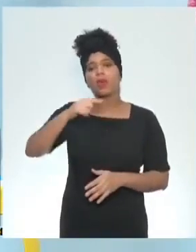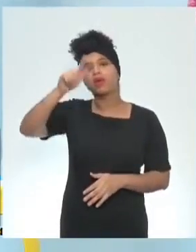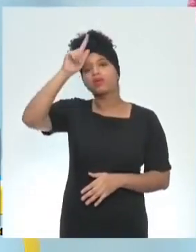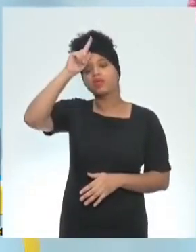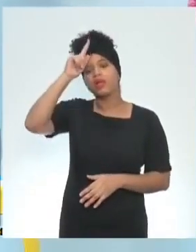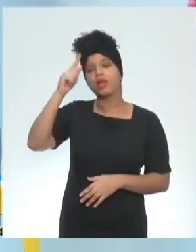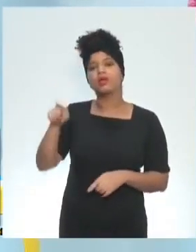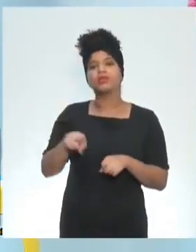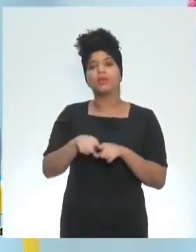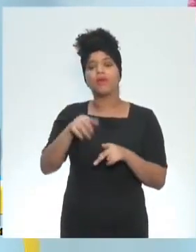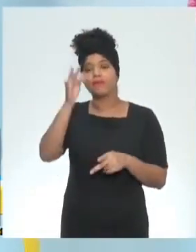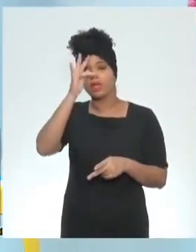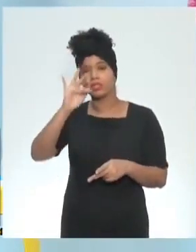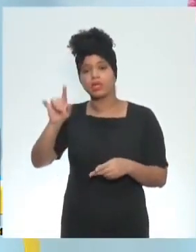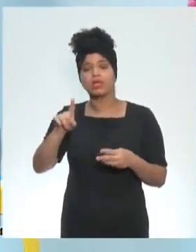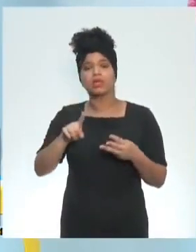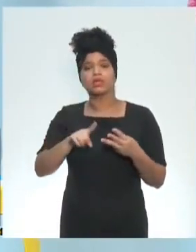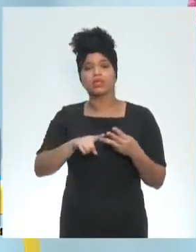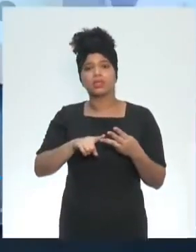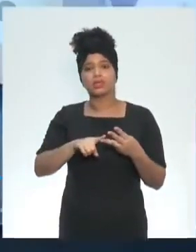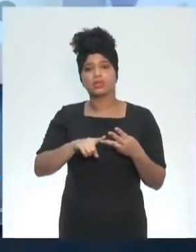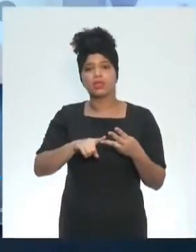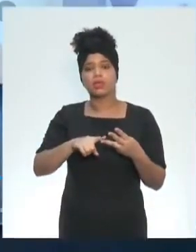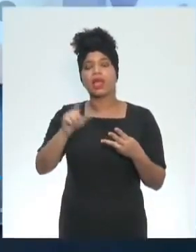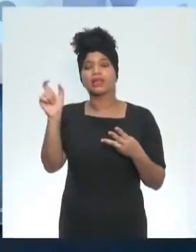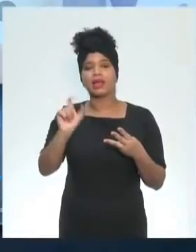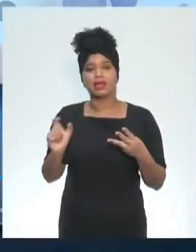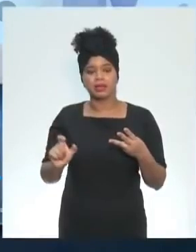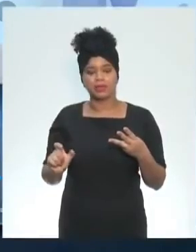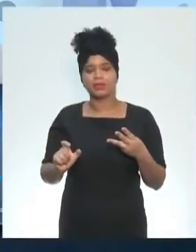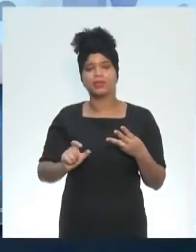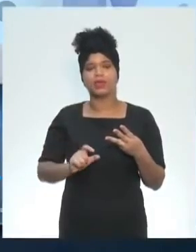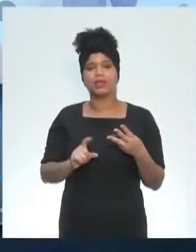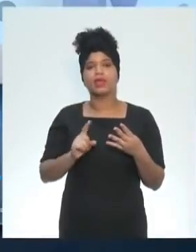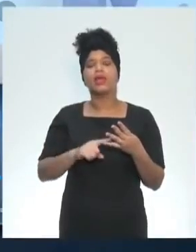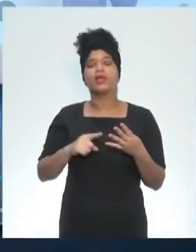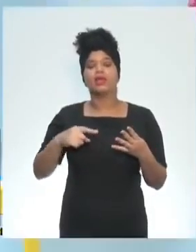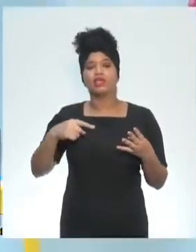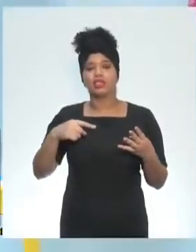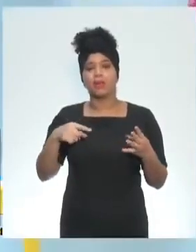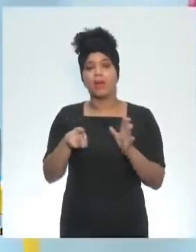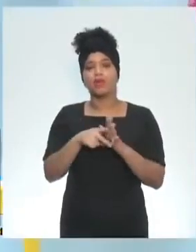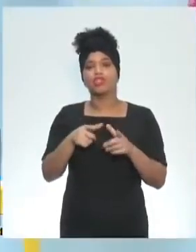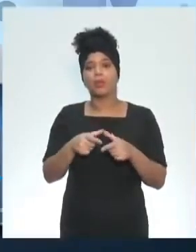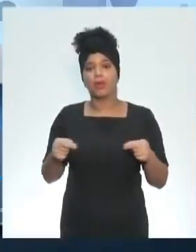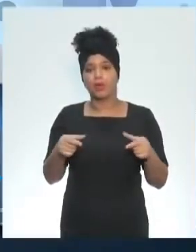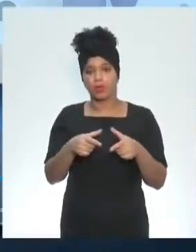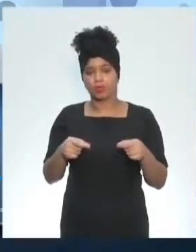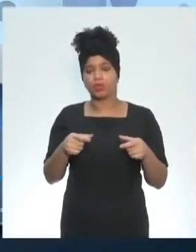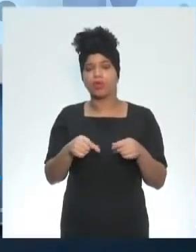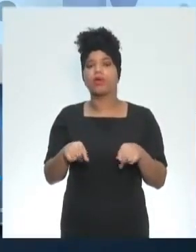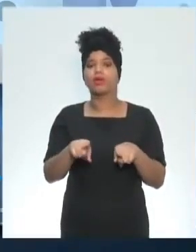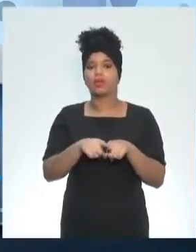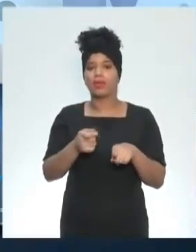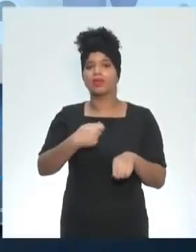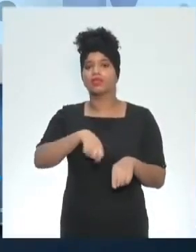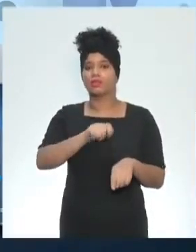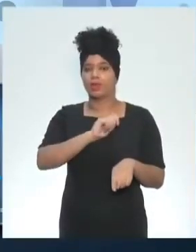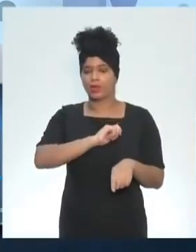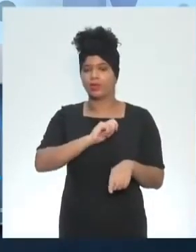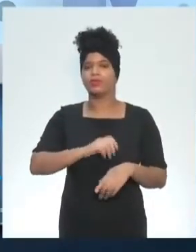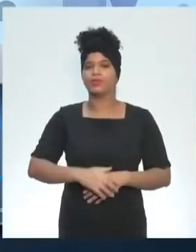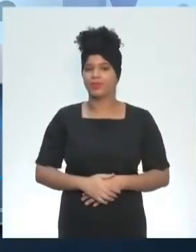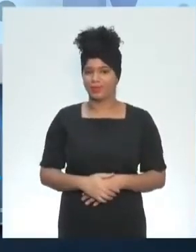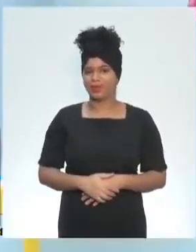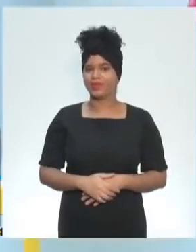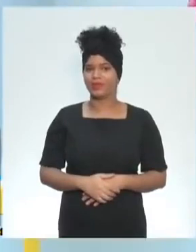francês alemão espanhol e japonês tem alguém precisa